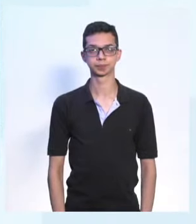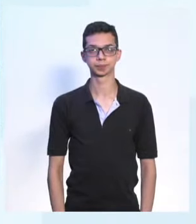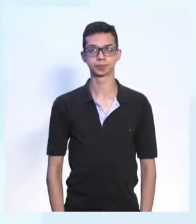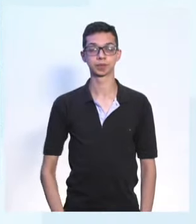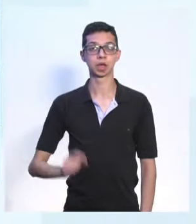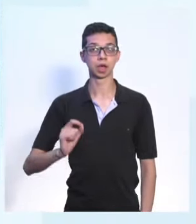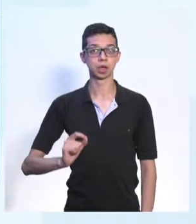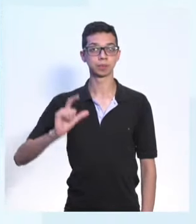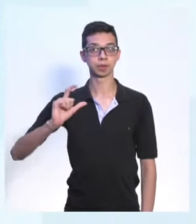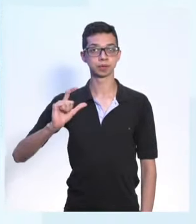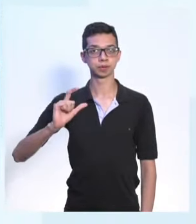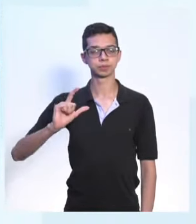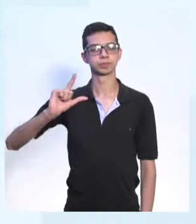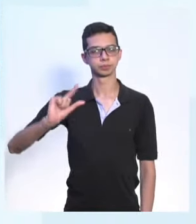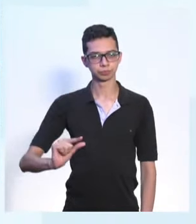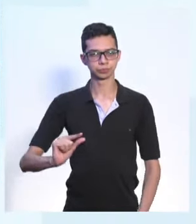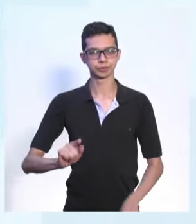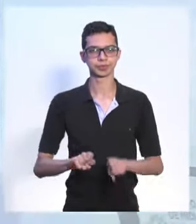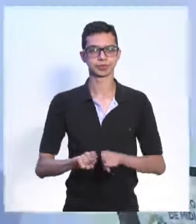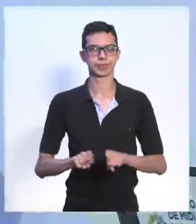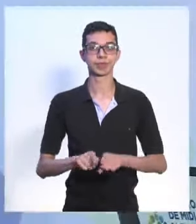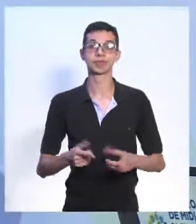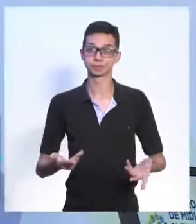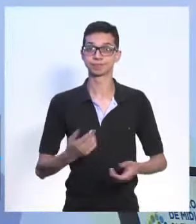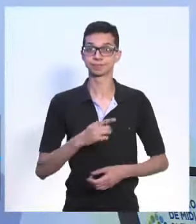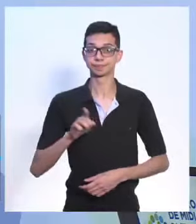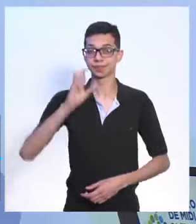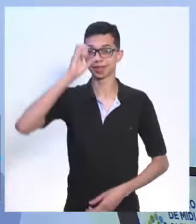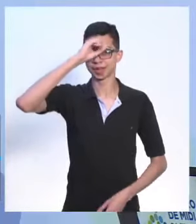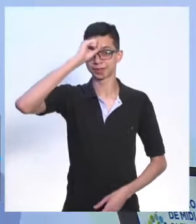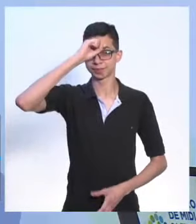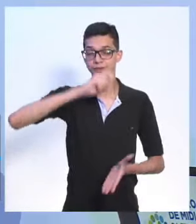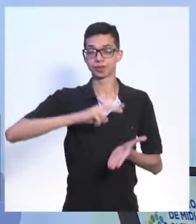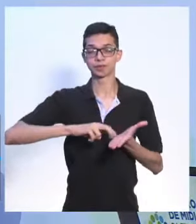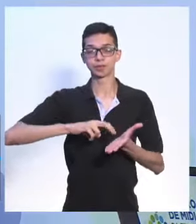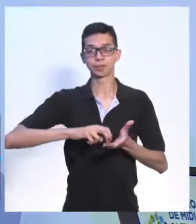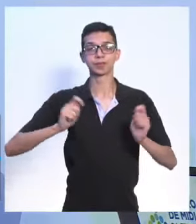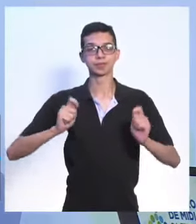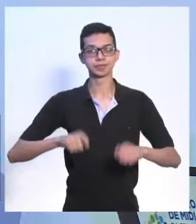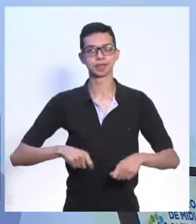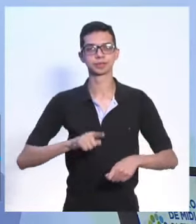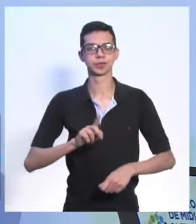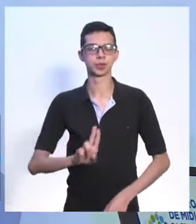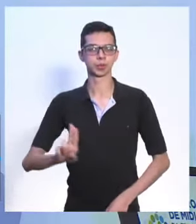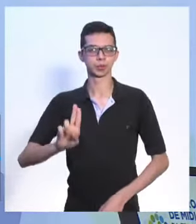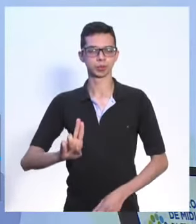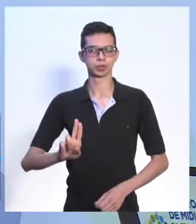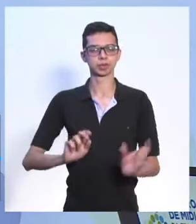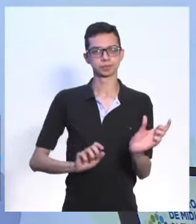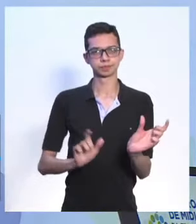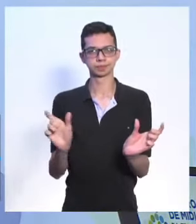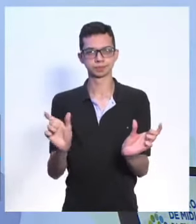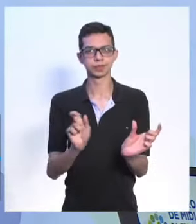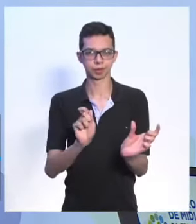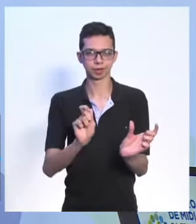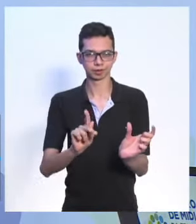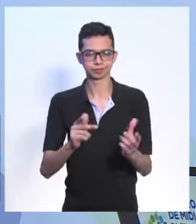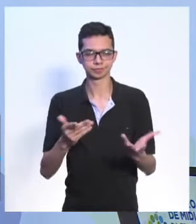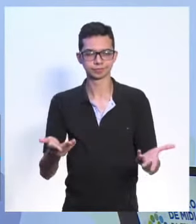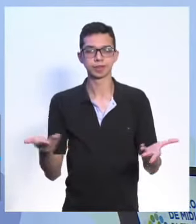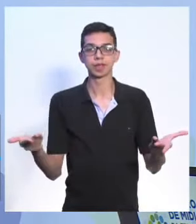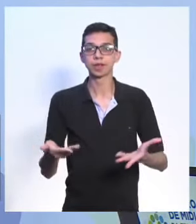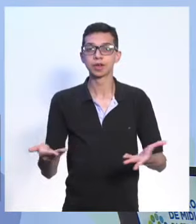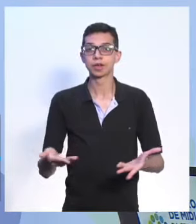Aumentar, diminuir. That's it. Então, é uma outra maneira de você aprender vocabulário, além de usar uma definição. Tudo bem? Então, agora